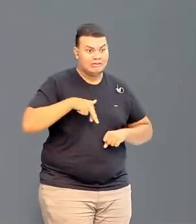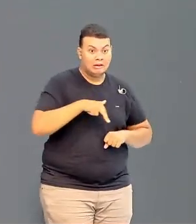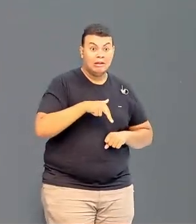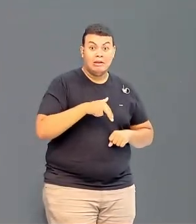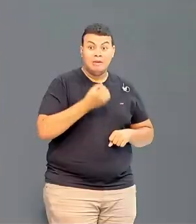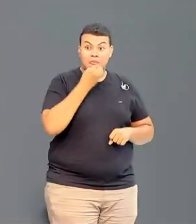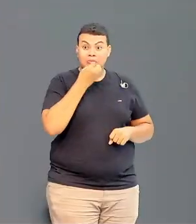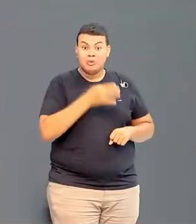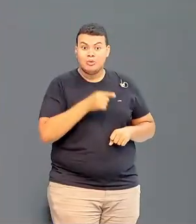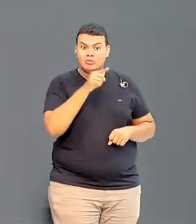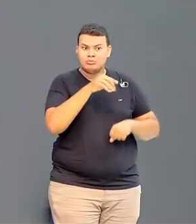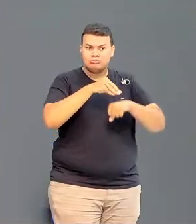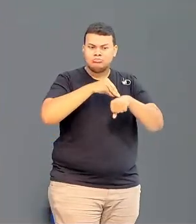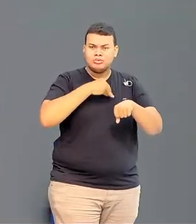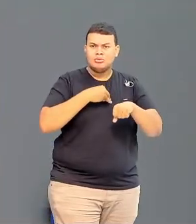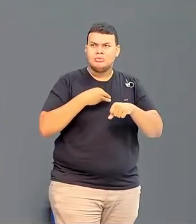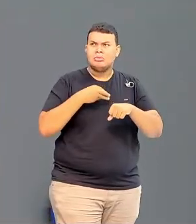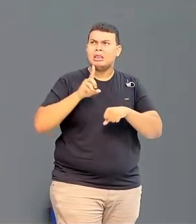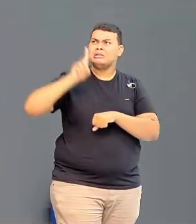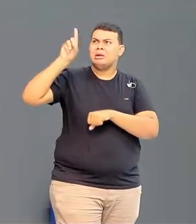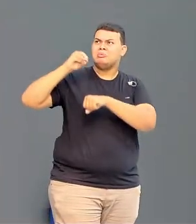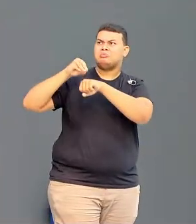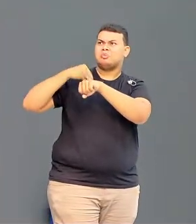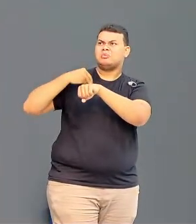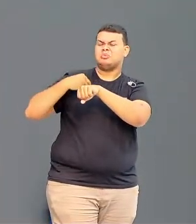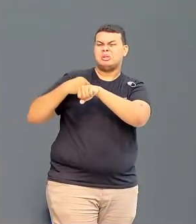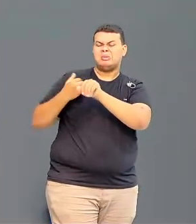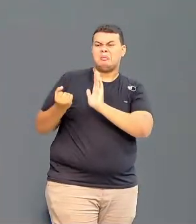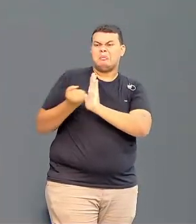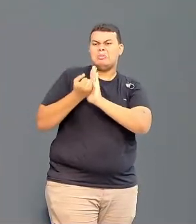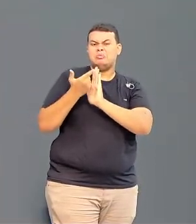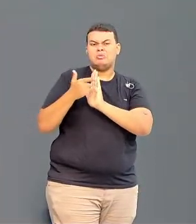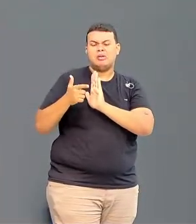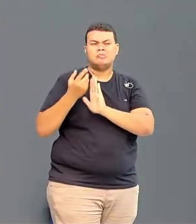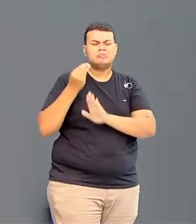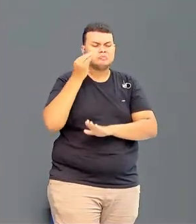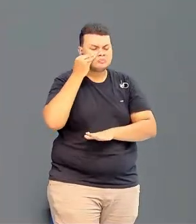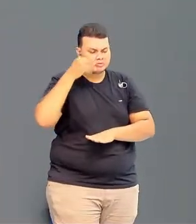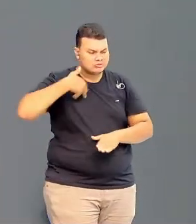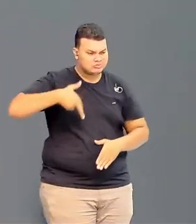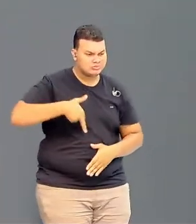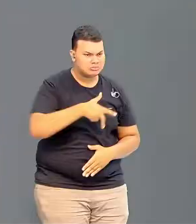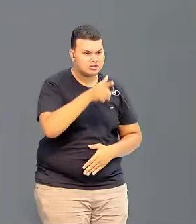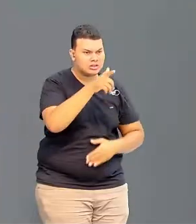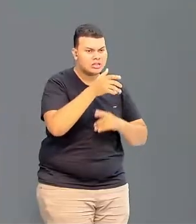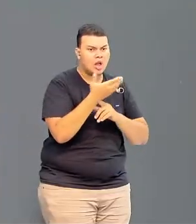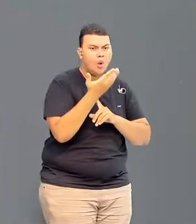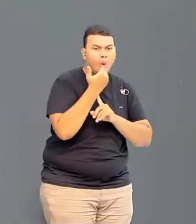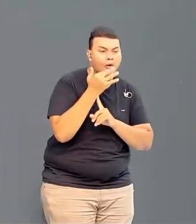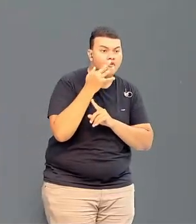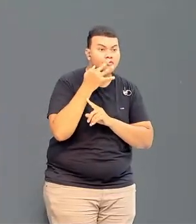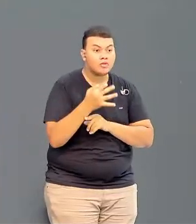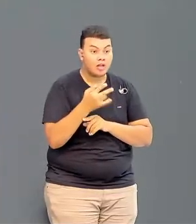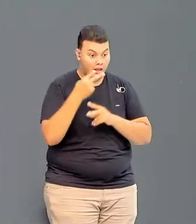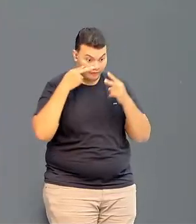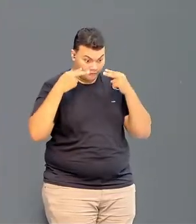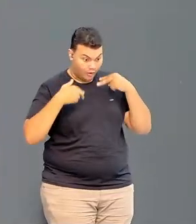é que esse argumento faz sentido? Deixa eu provar para ver se eu vou morrer. Aí prova do fruto, viu que não